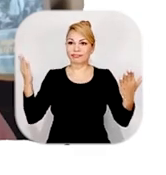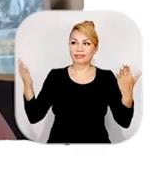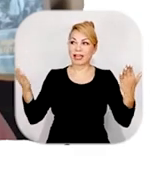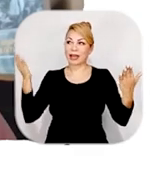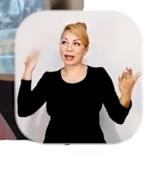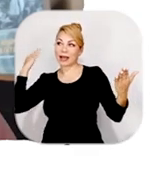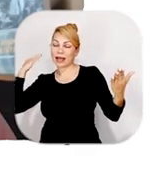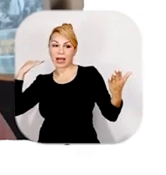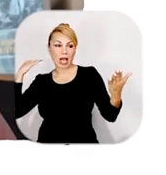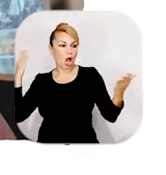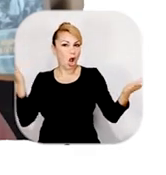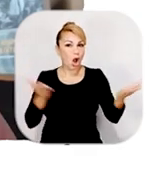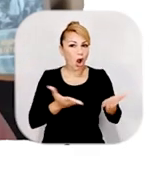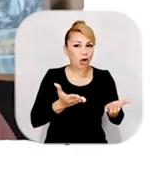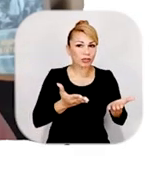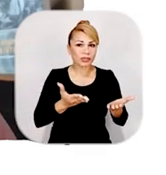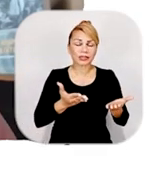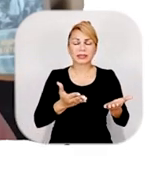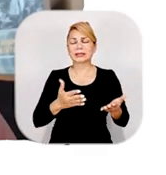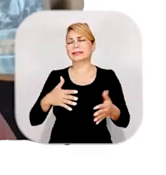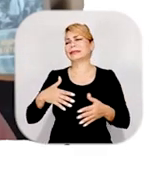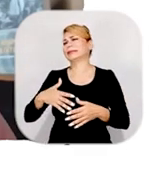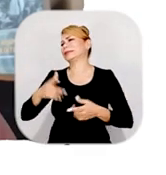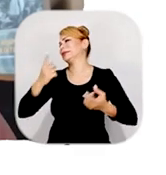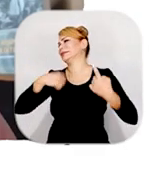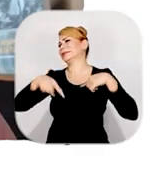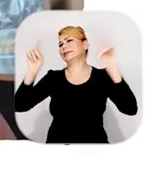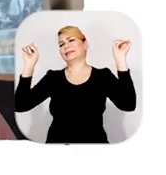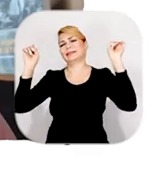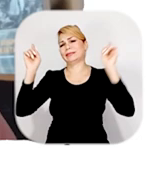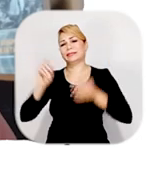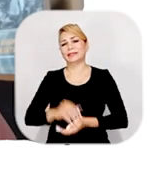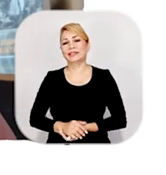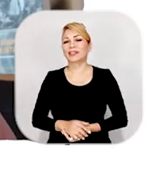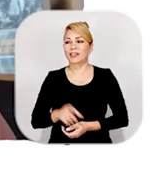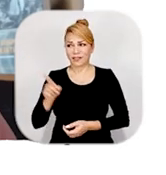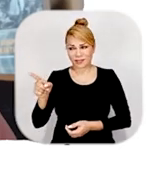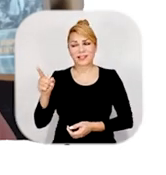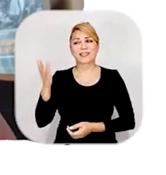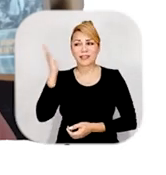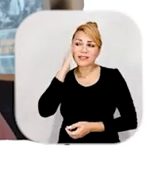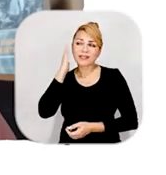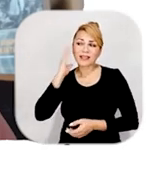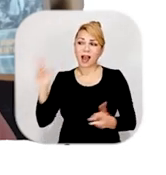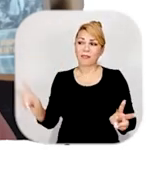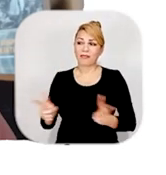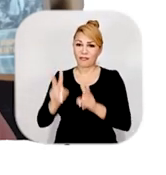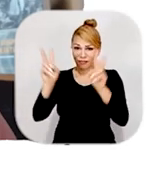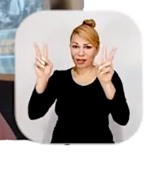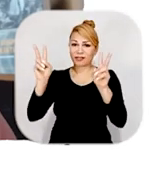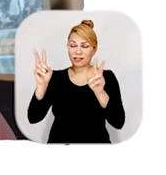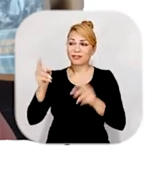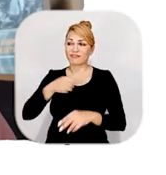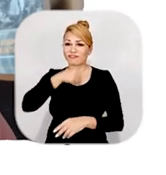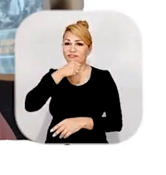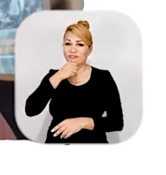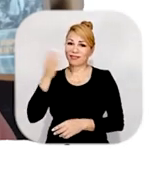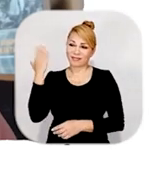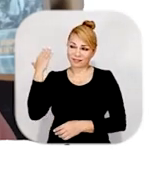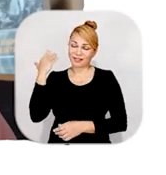e Jurandir, você deve saber muito bem sobre o valor das antigas material filmado, né?